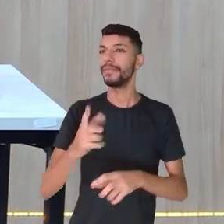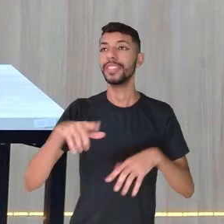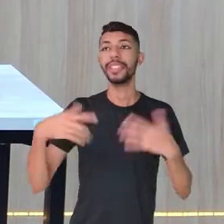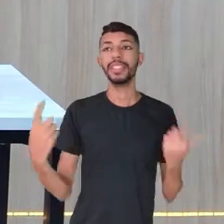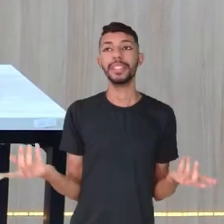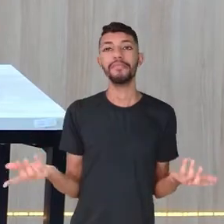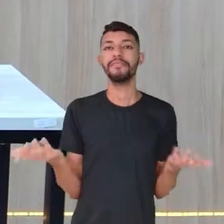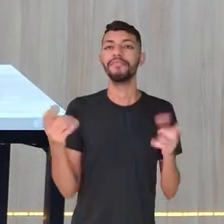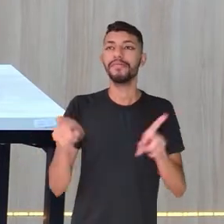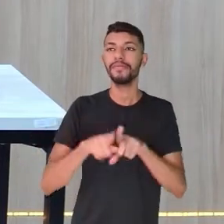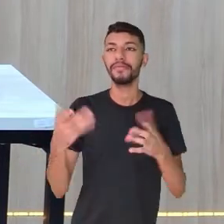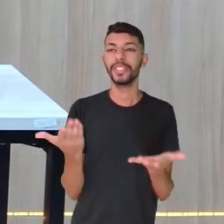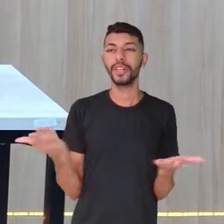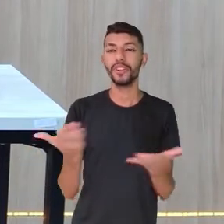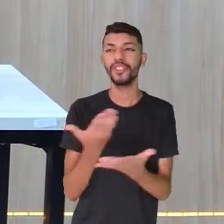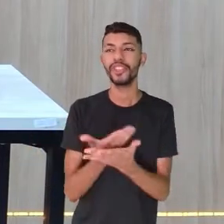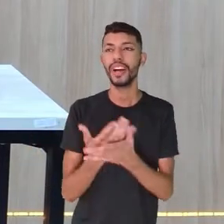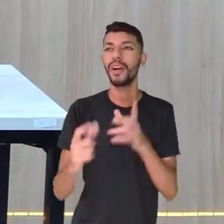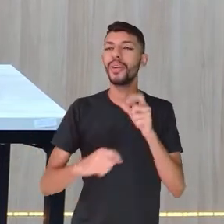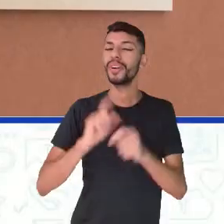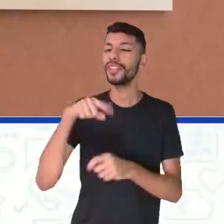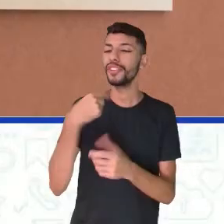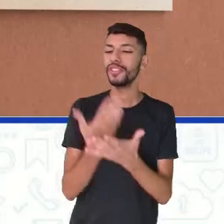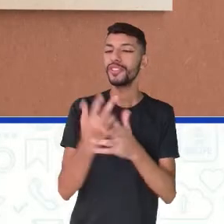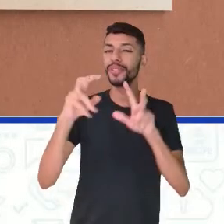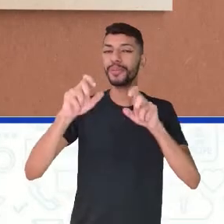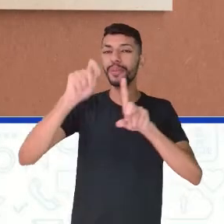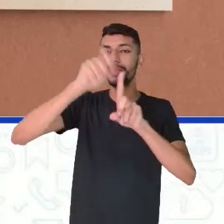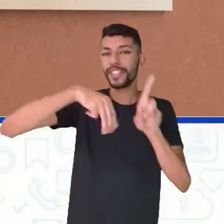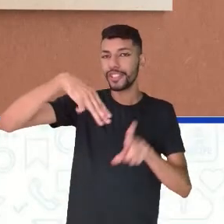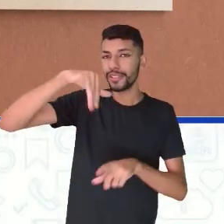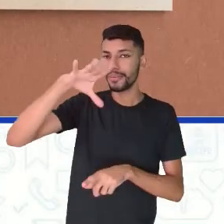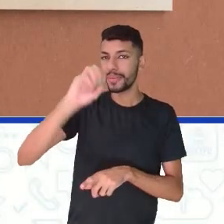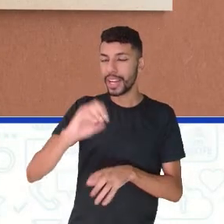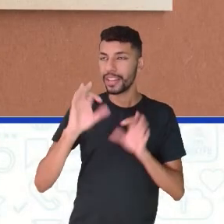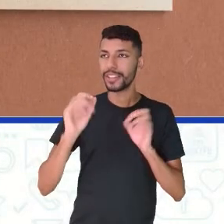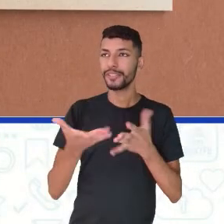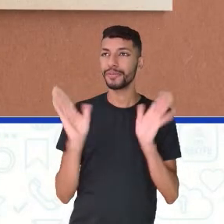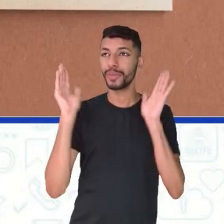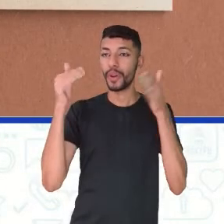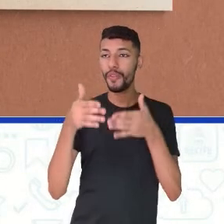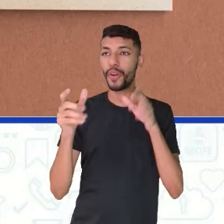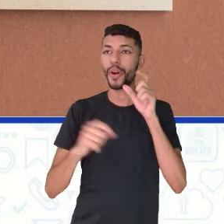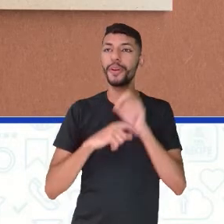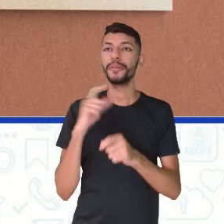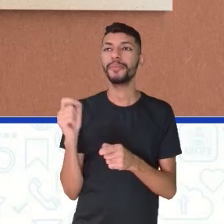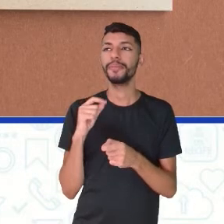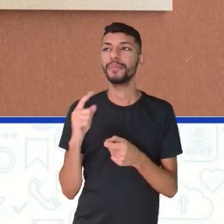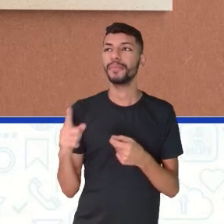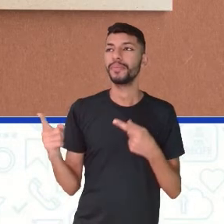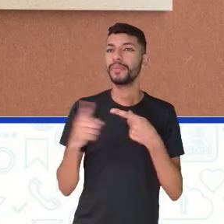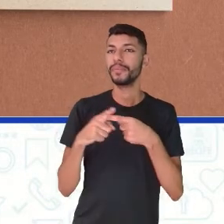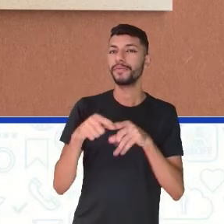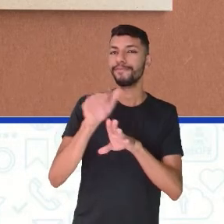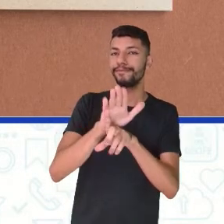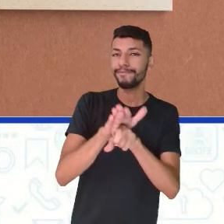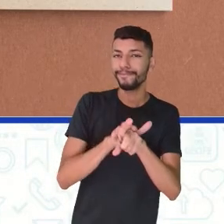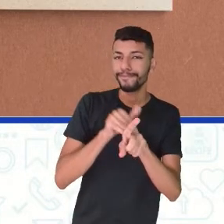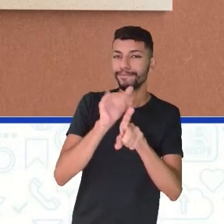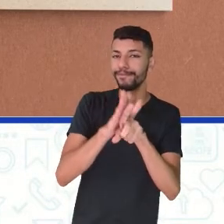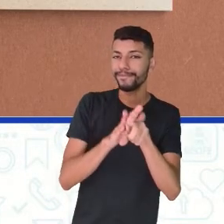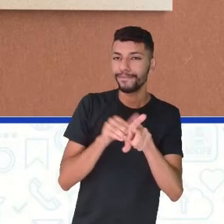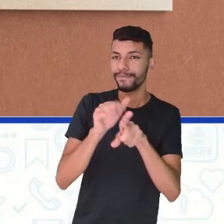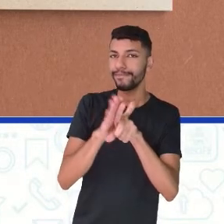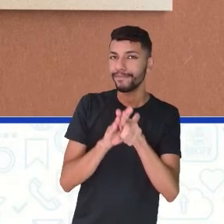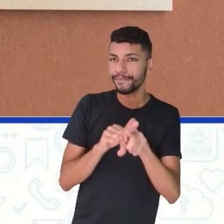hoje, nós vimos a questão de maio, né? E hoje eu chamei a atenção da questão aí do abuso, né,